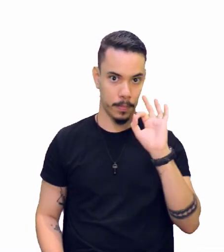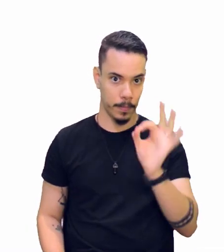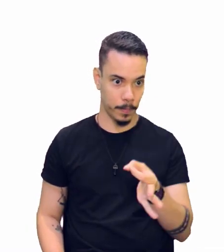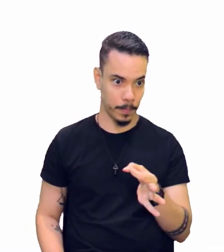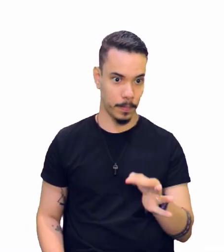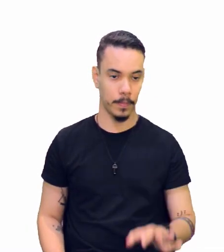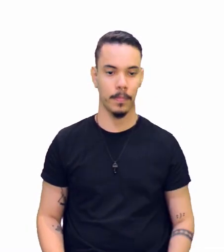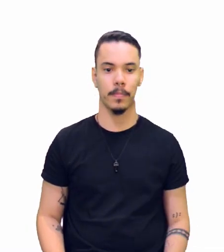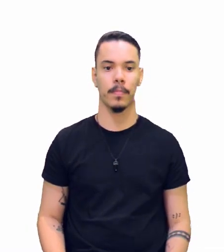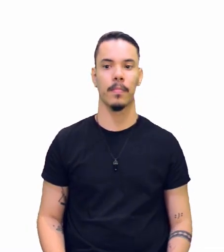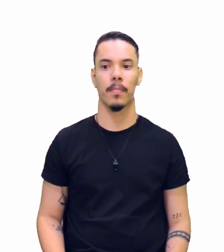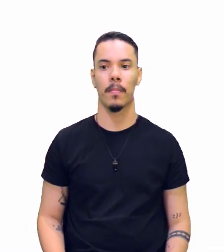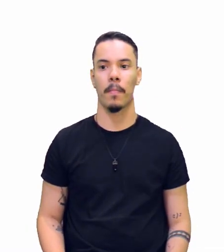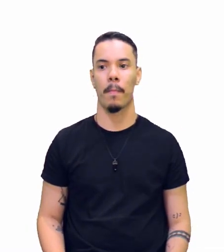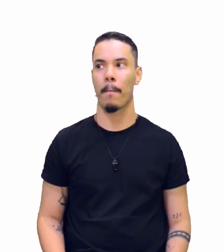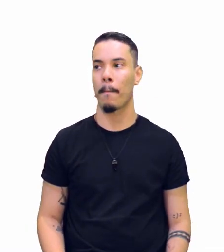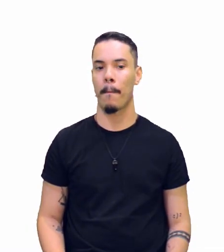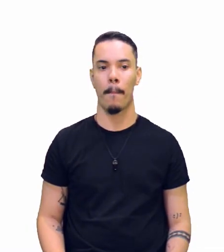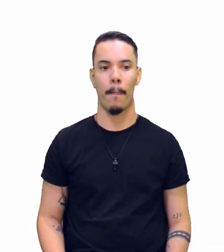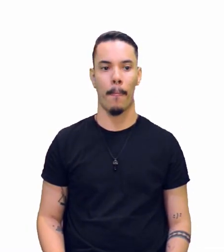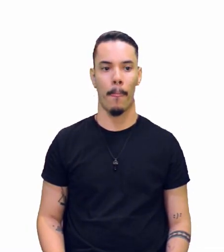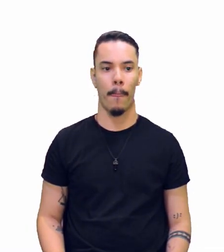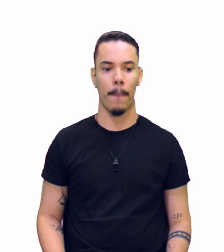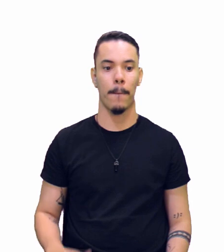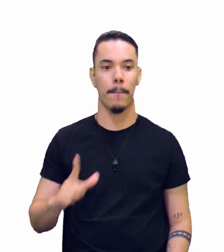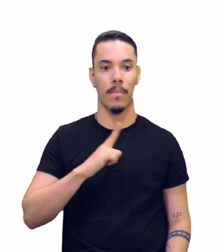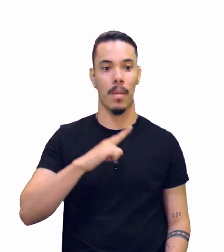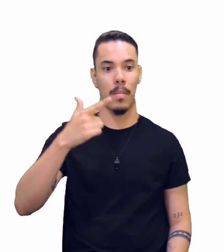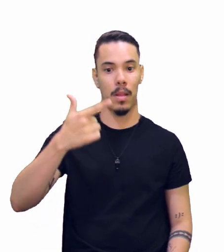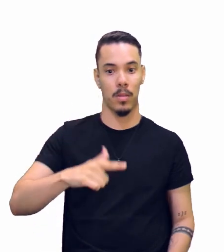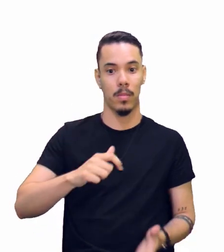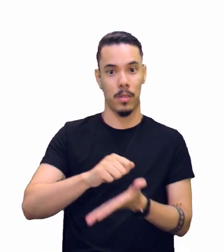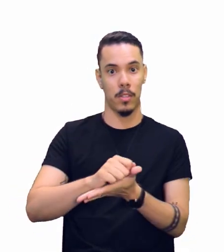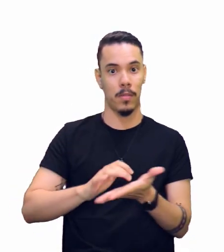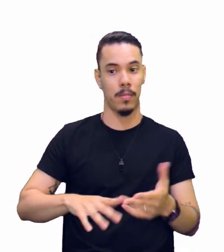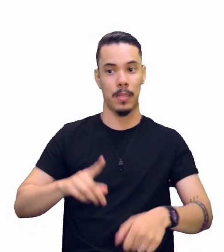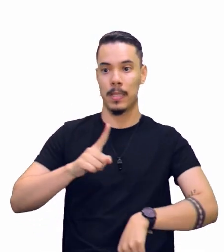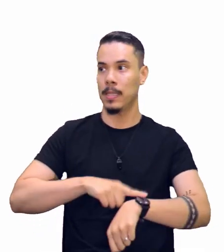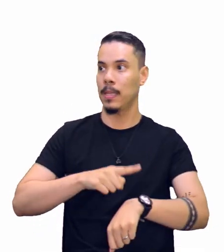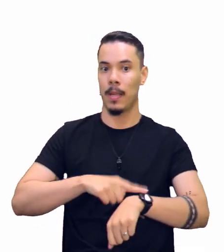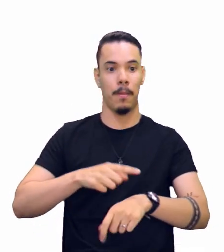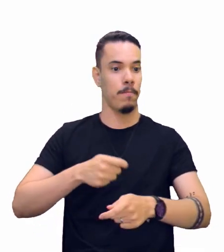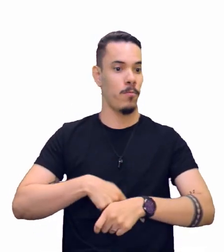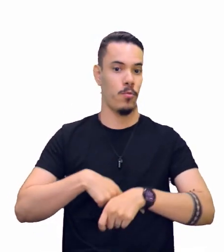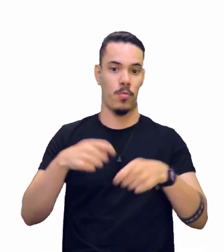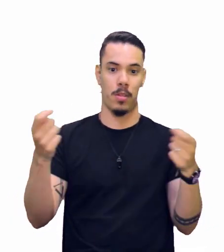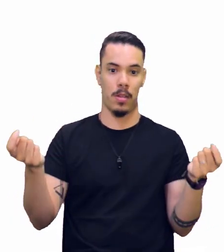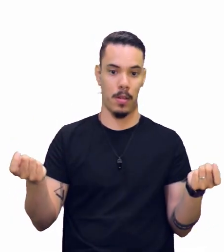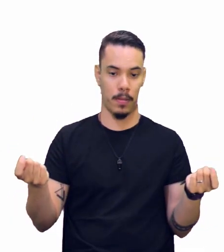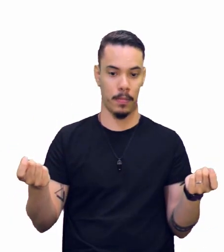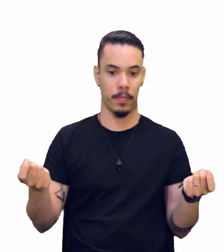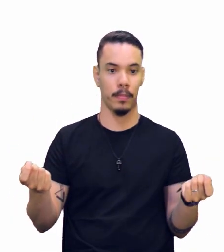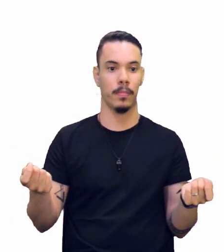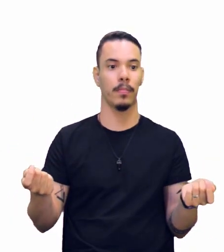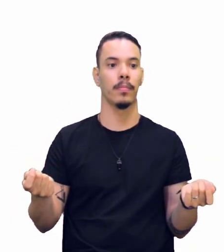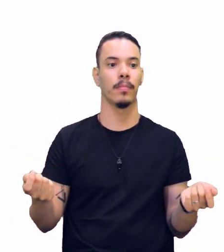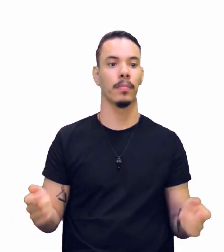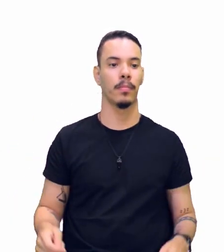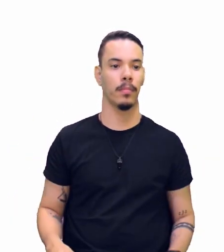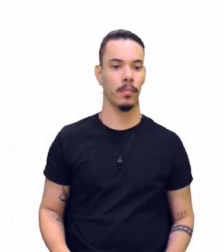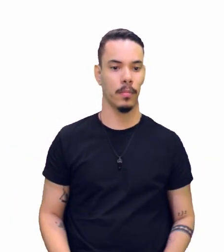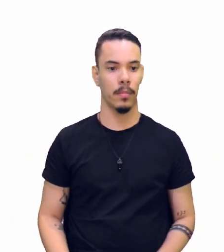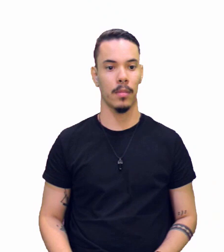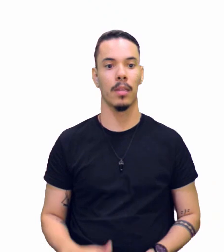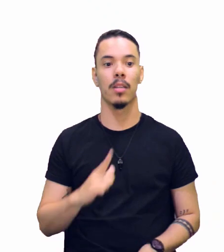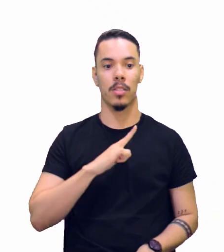bem? E é isso, na verdade tinha mais uma atividade aqui, mas pelo tempo não vai dar pra fazer, gente, não vai dar pra fazer pelo tempo. Ainda